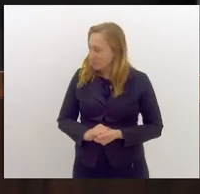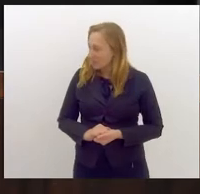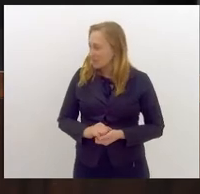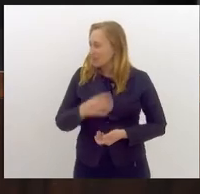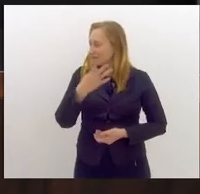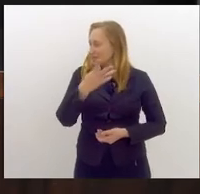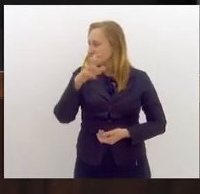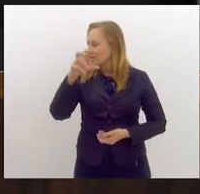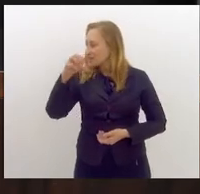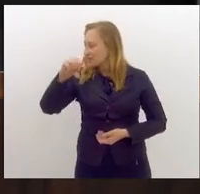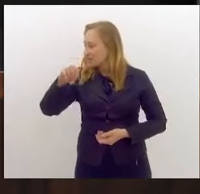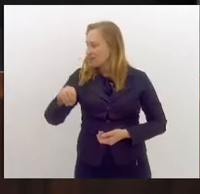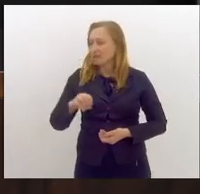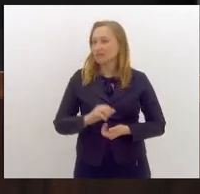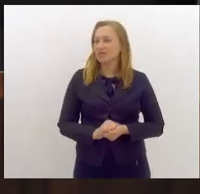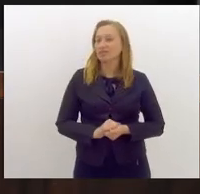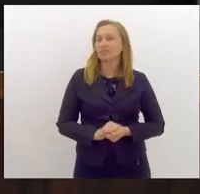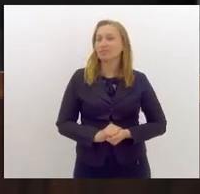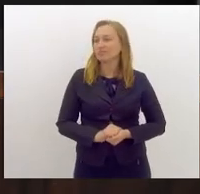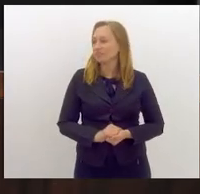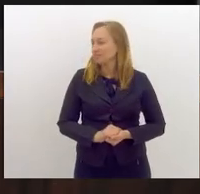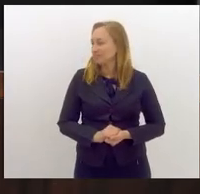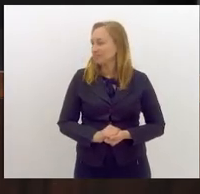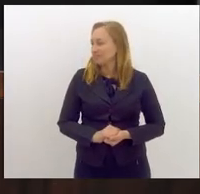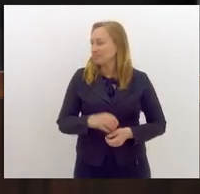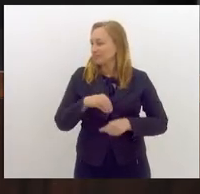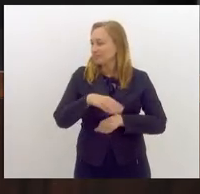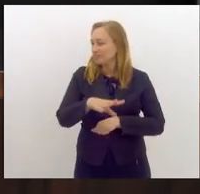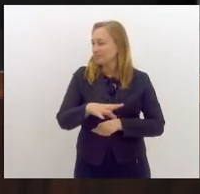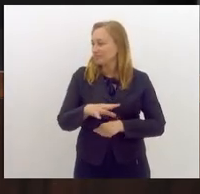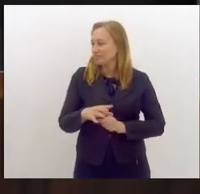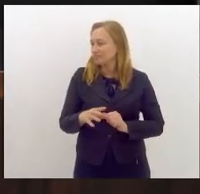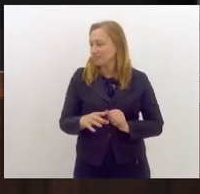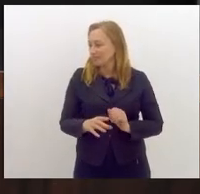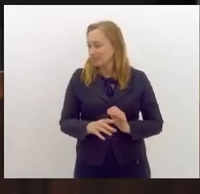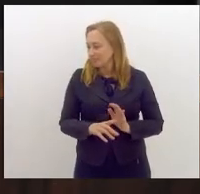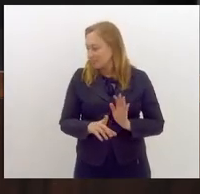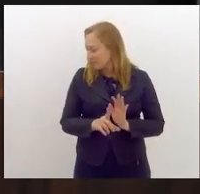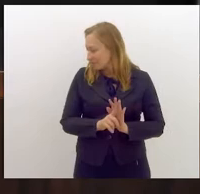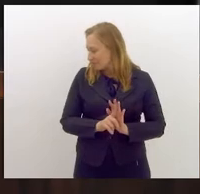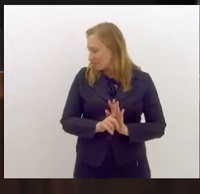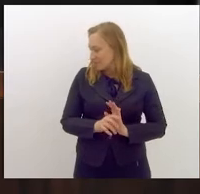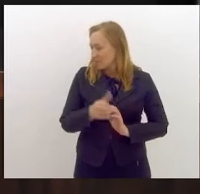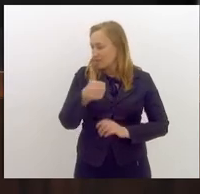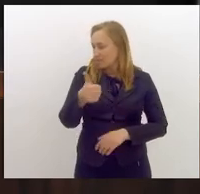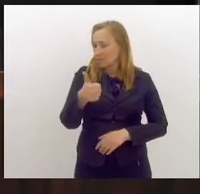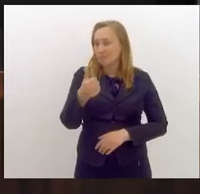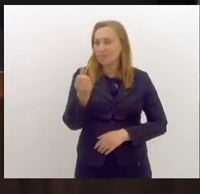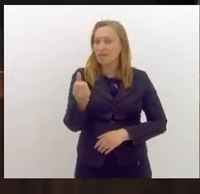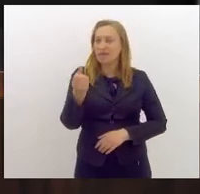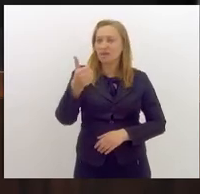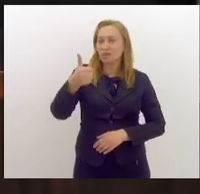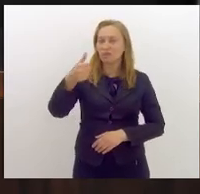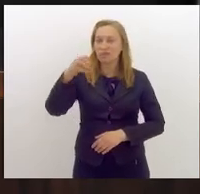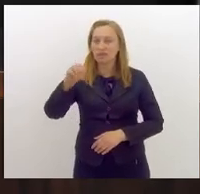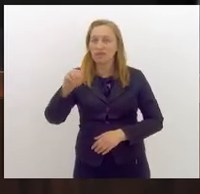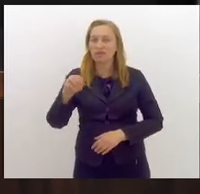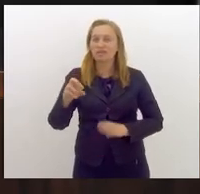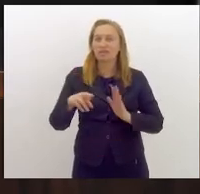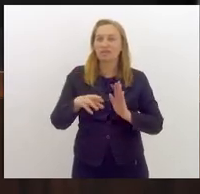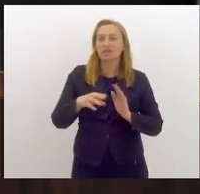490 abstenção PCdoB indicação Legislativa 610 22 de autoria da comissão parlamentar de inquérito